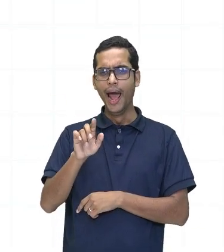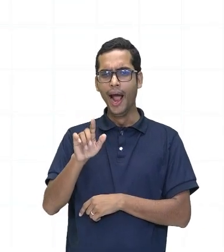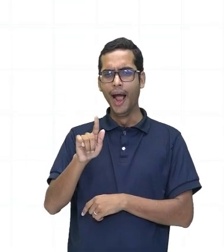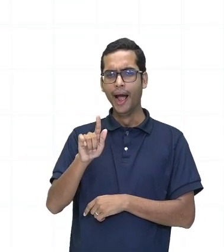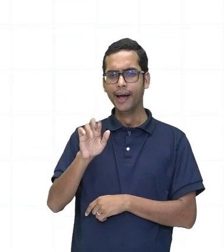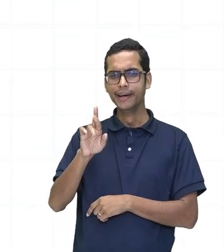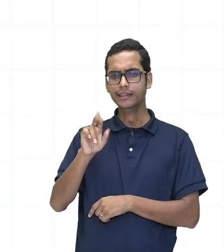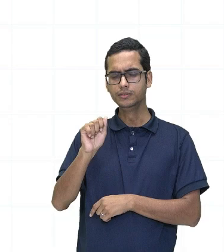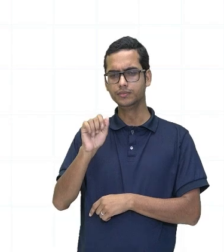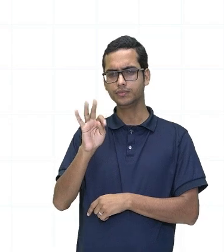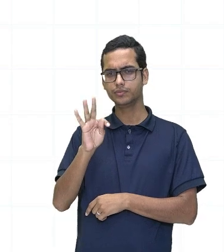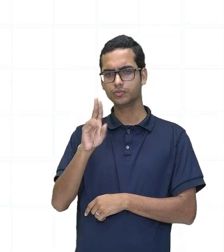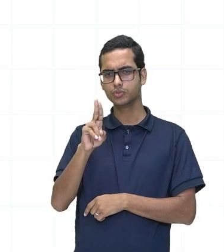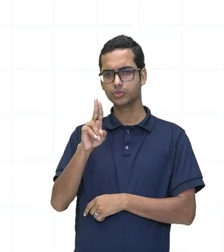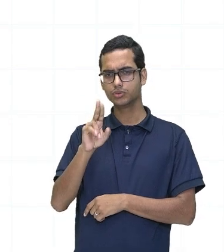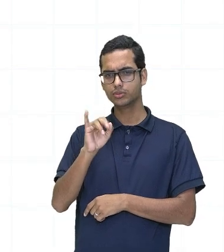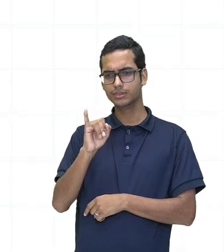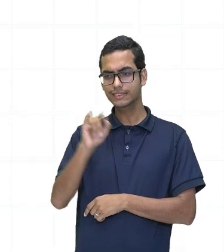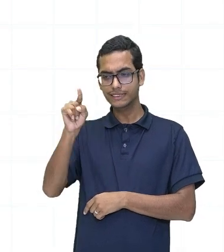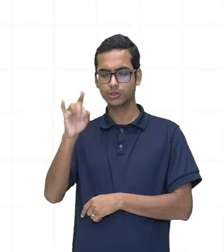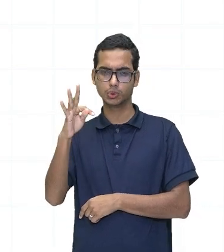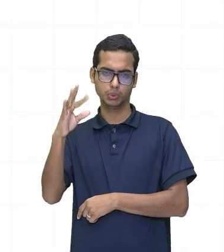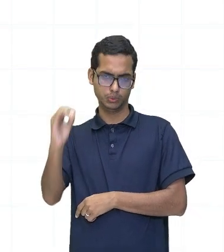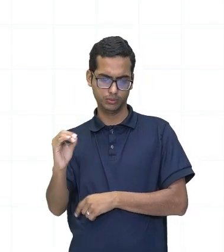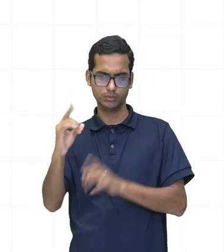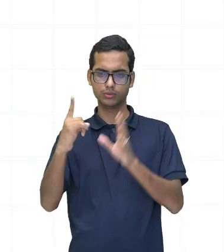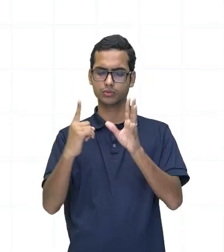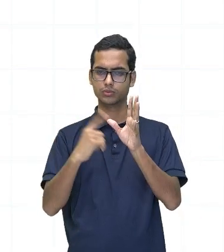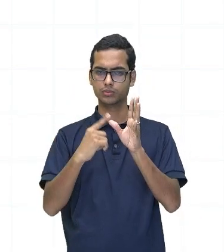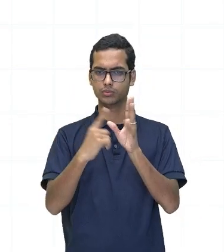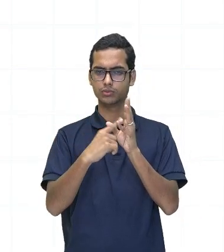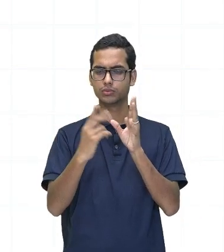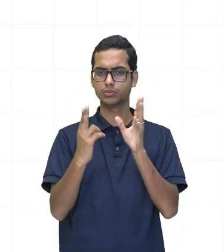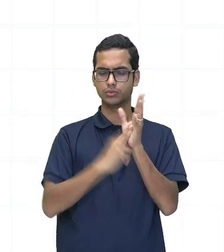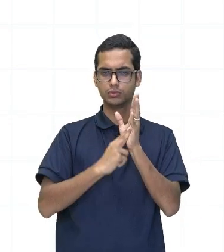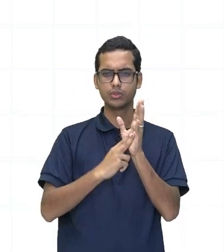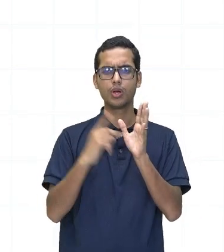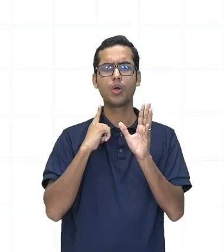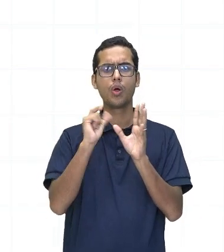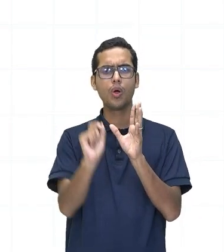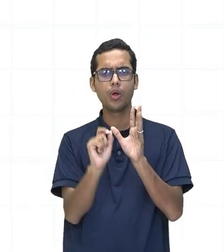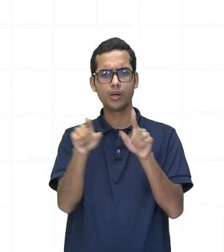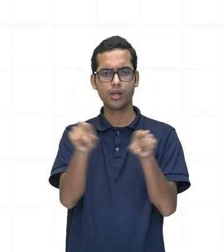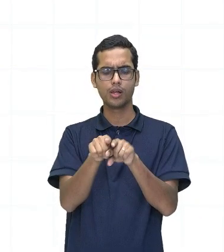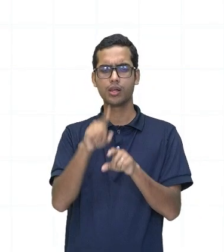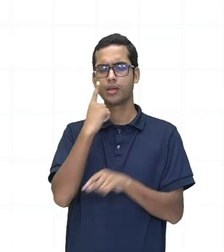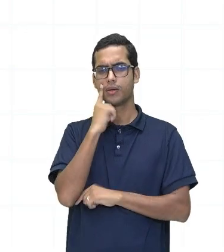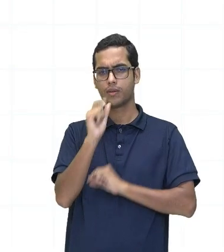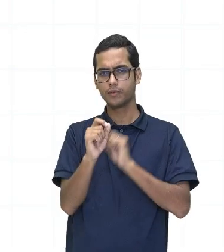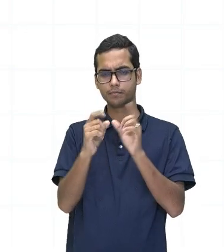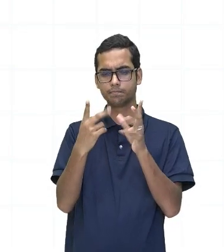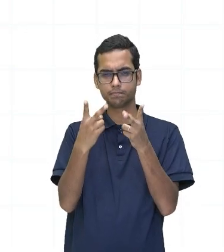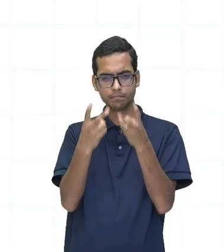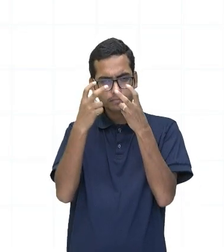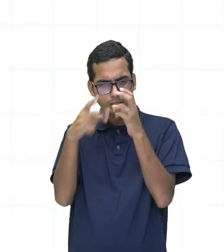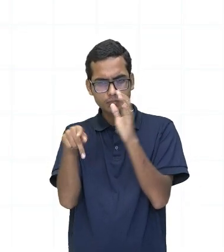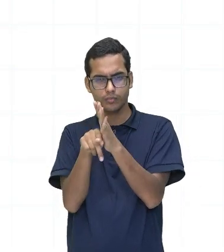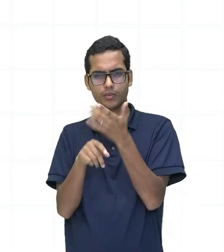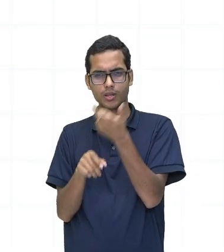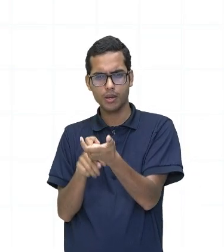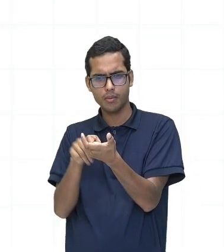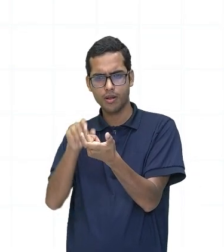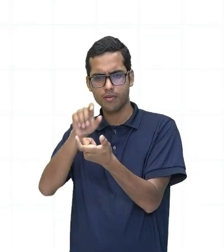hiato aí. Porém, essa palavra, ela não é pronunciada desse jeito e ela nem é acentuada, uma vez